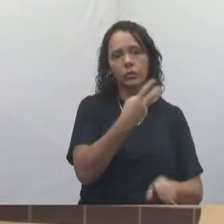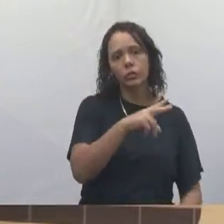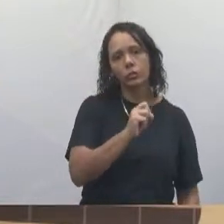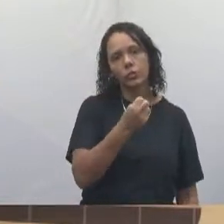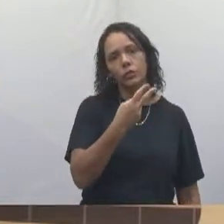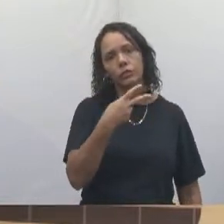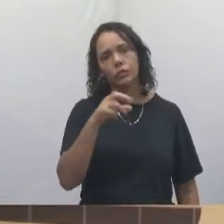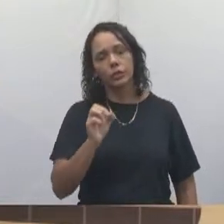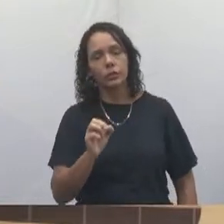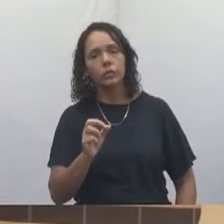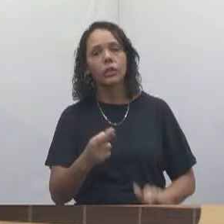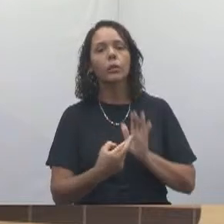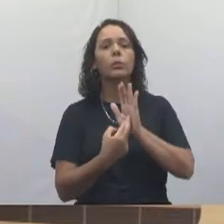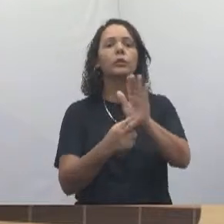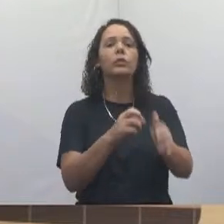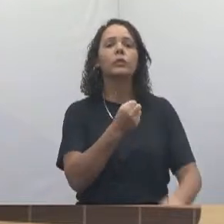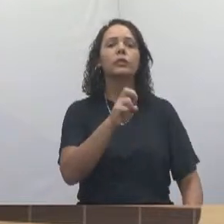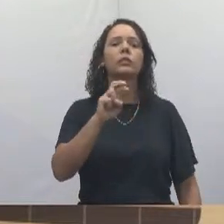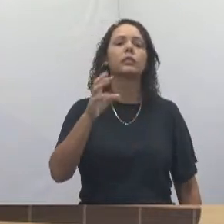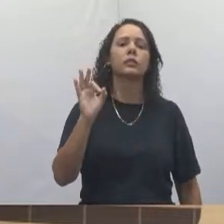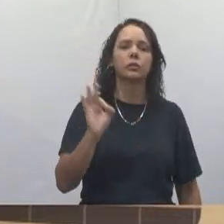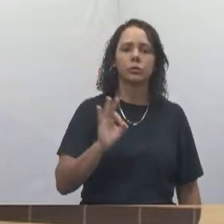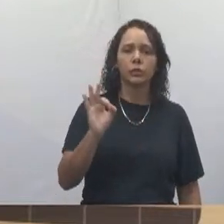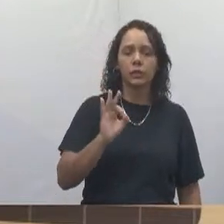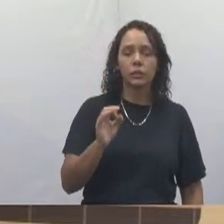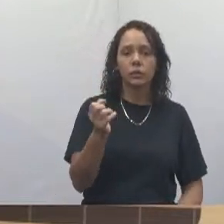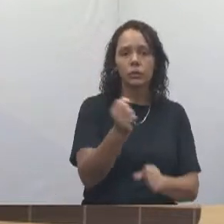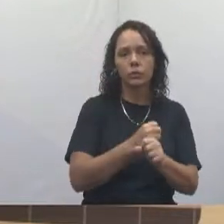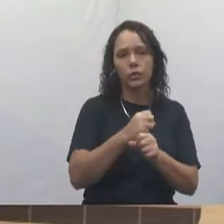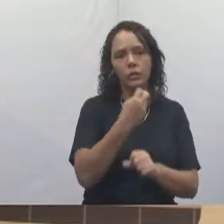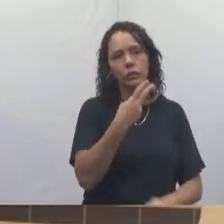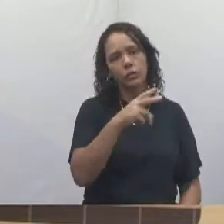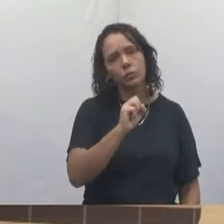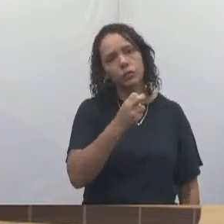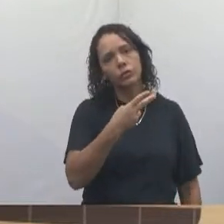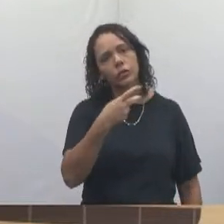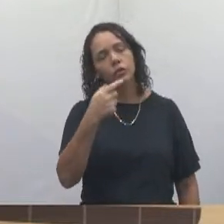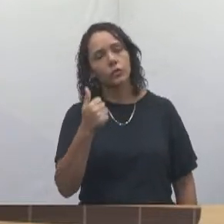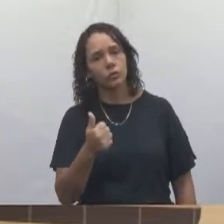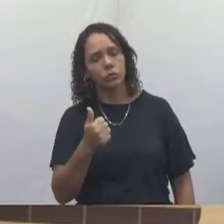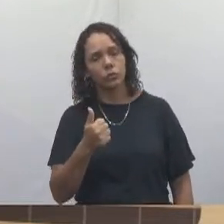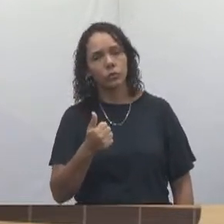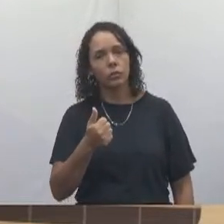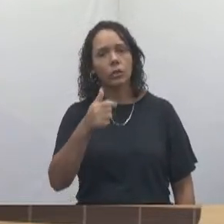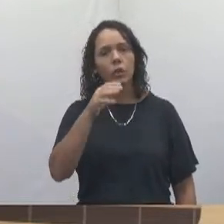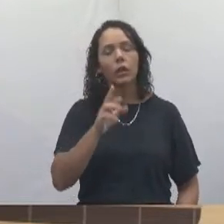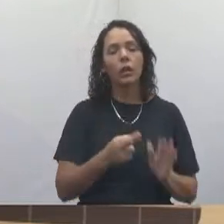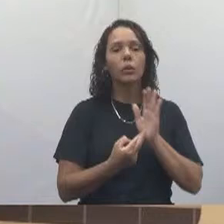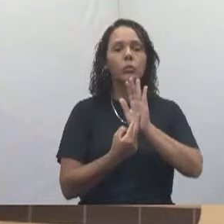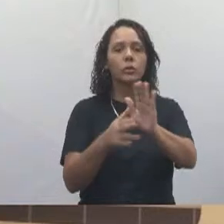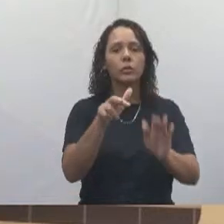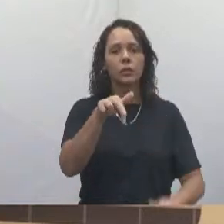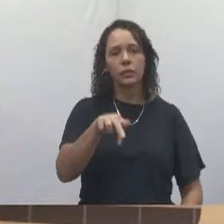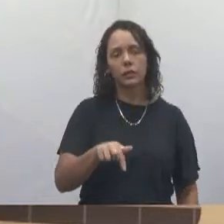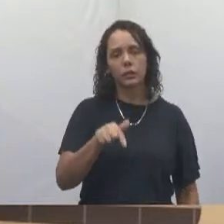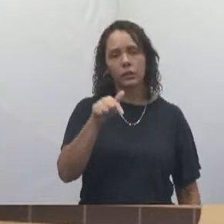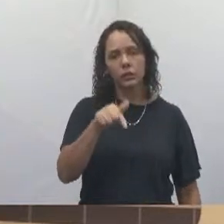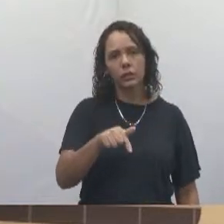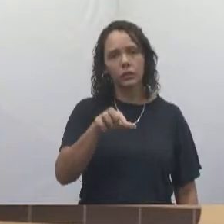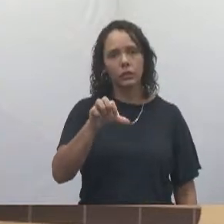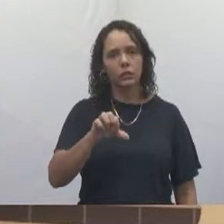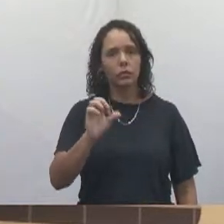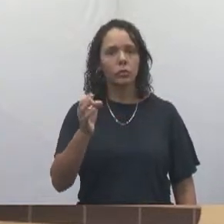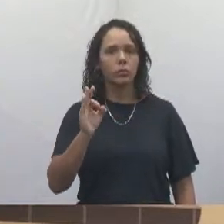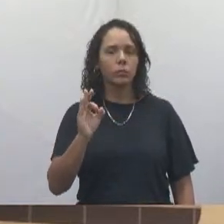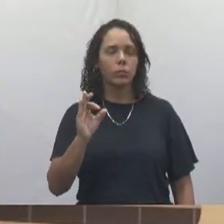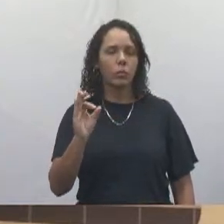pandemia, 85%. Em 2021, ainda em razão da pandemia, 79%, porque muitas despesas dos serviços